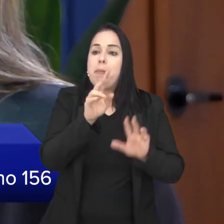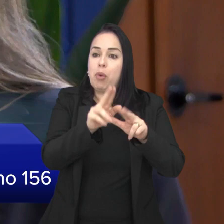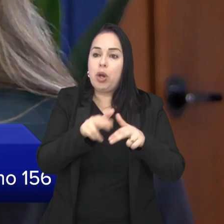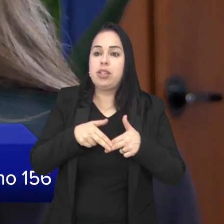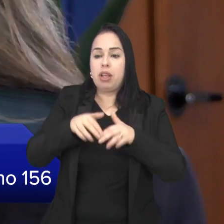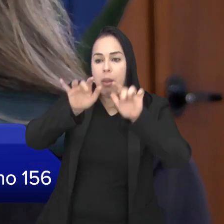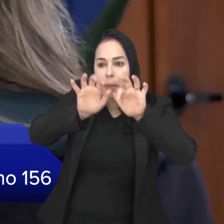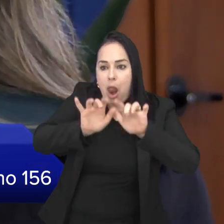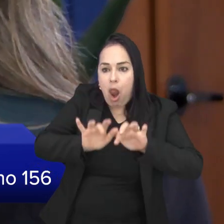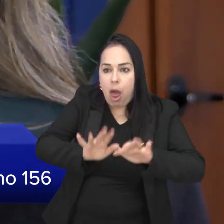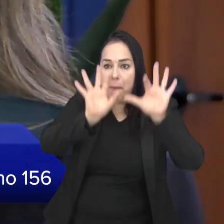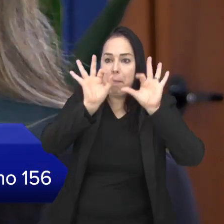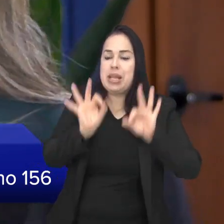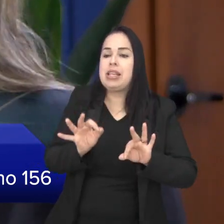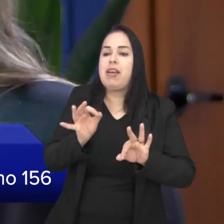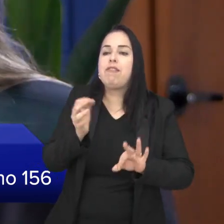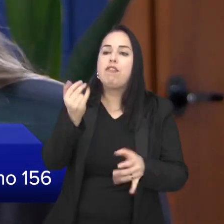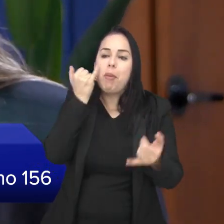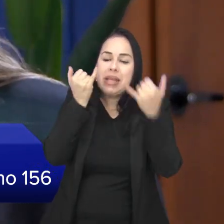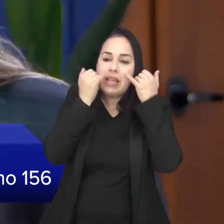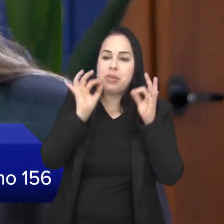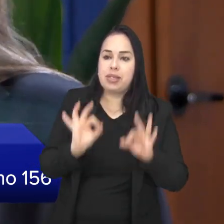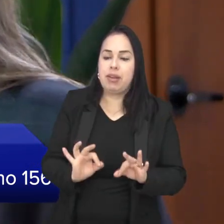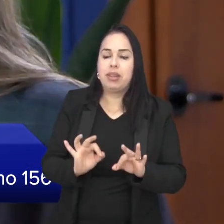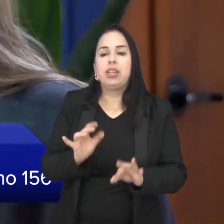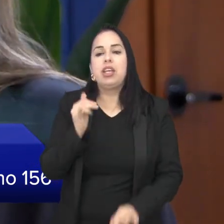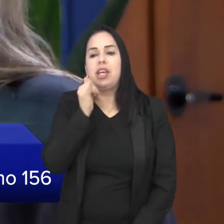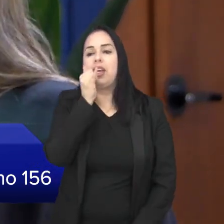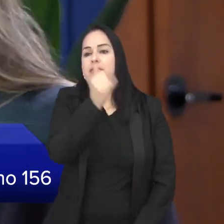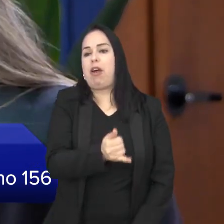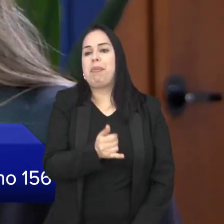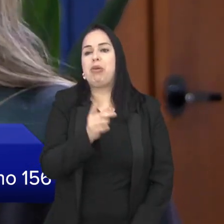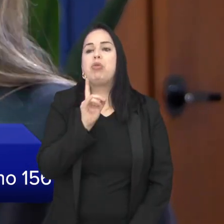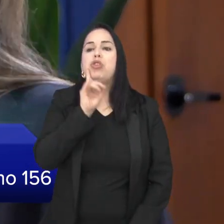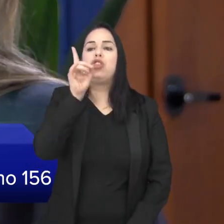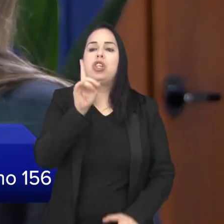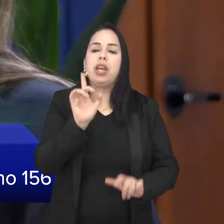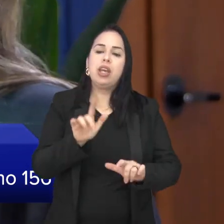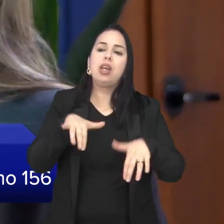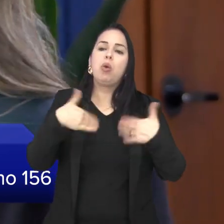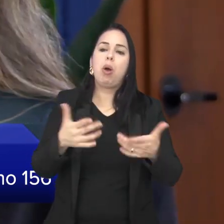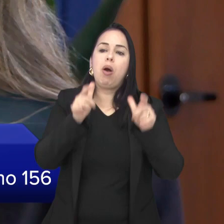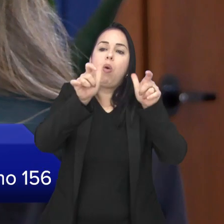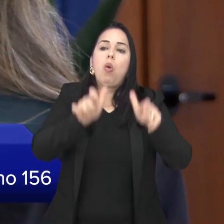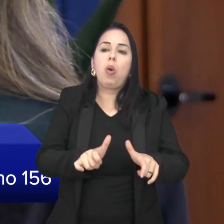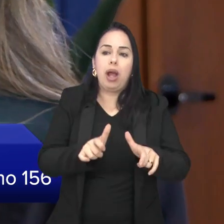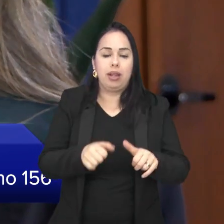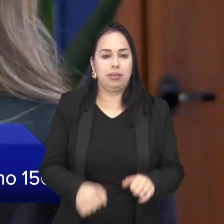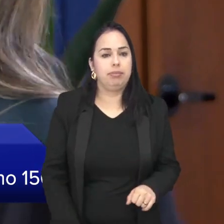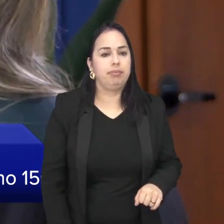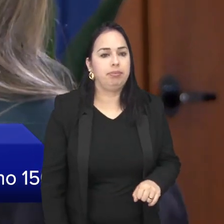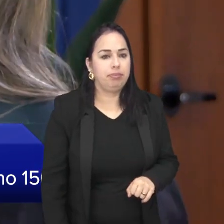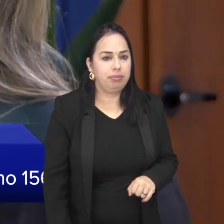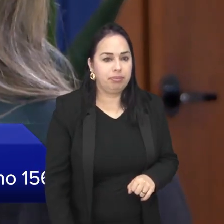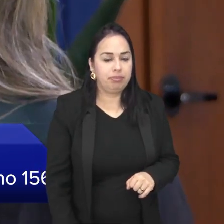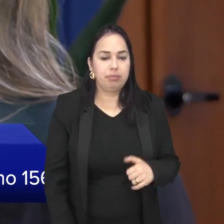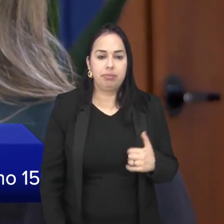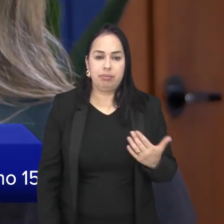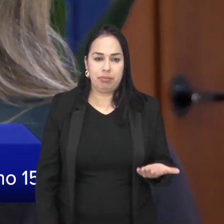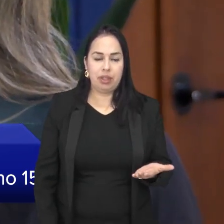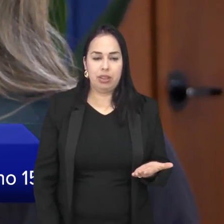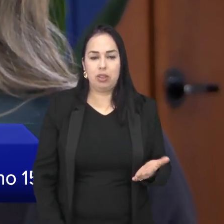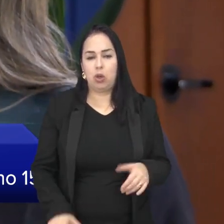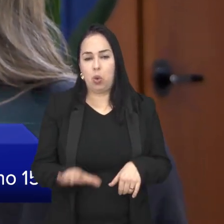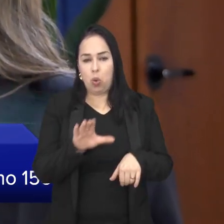dados corretos na hora de fazer a inscrição e já diz data e horário aonde os cursos serão desenvolvidos. E